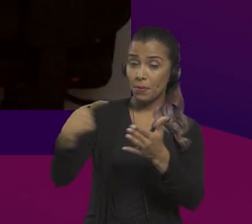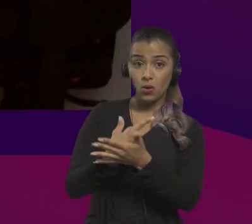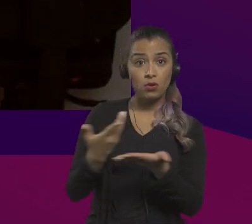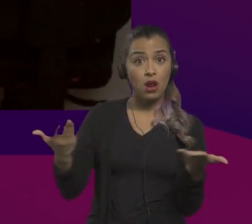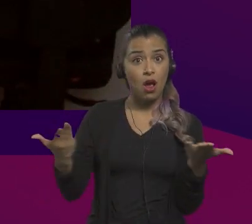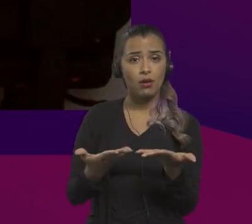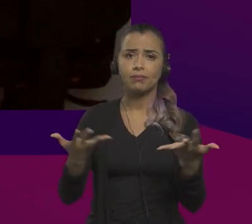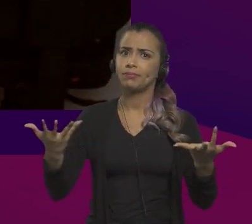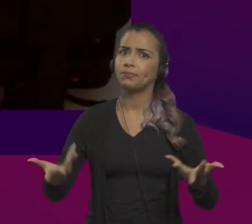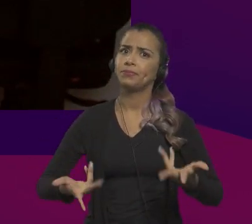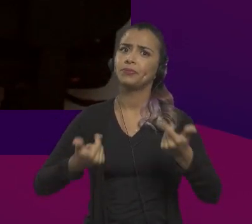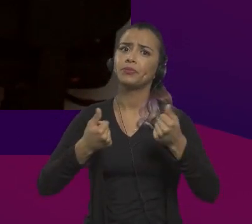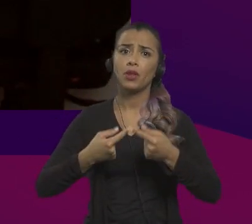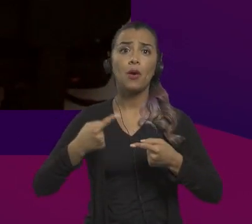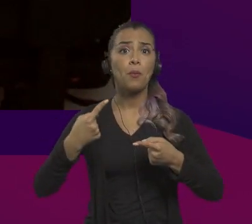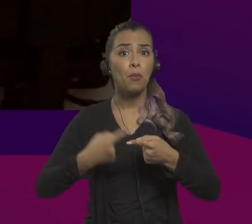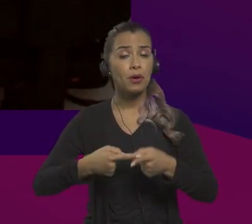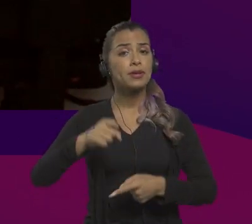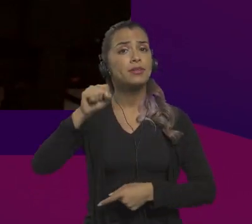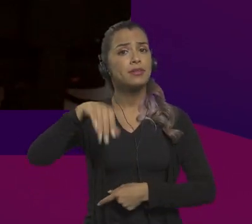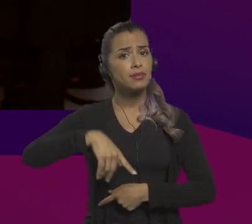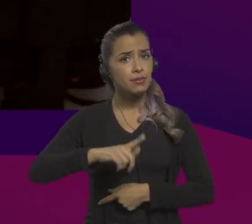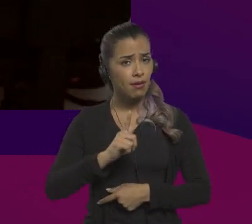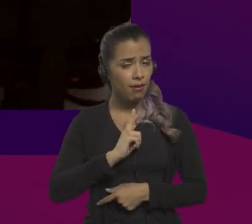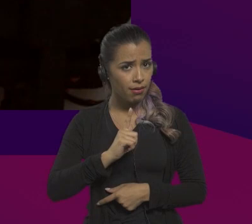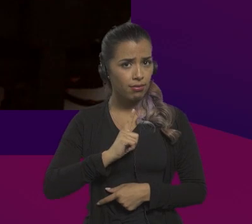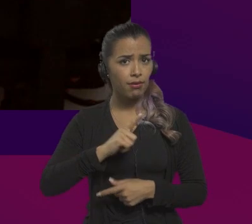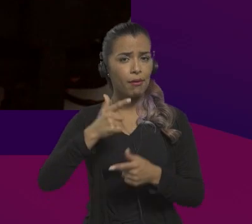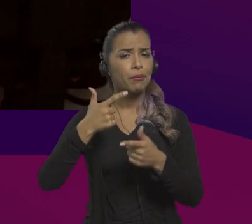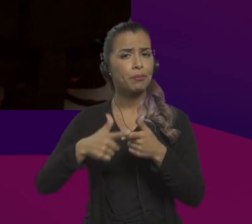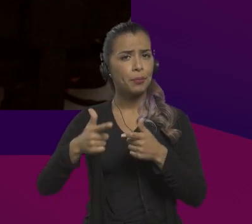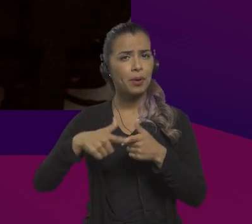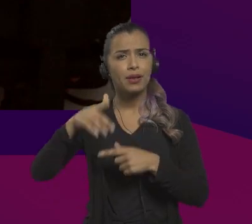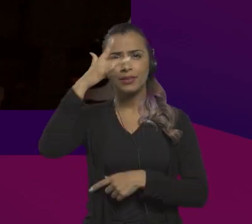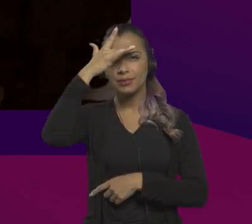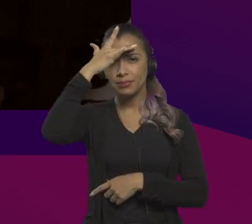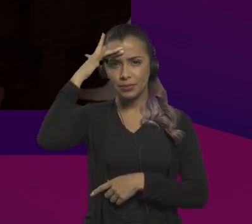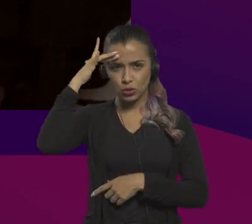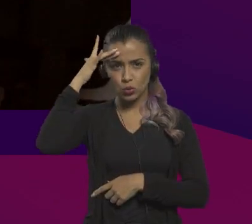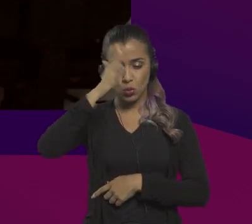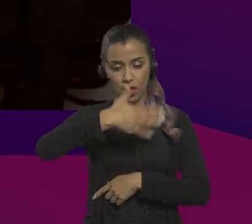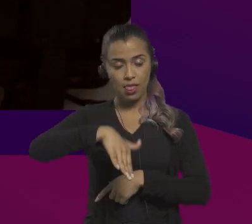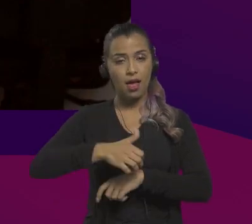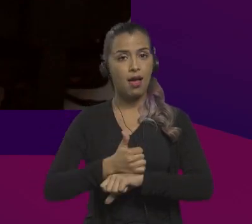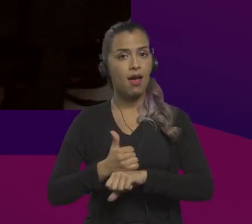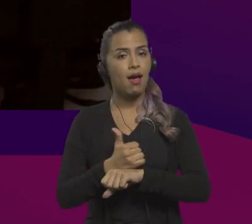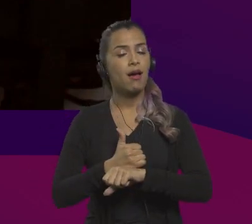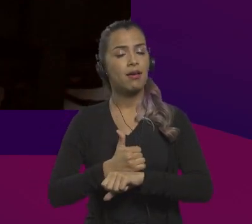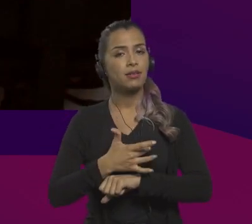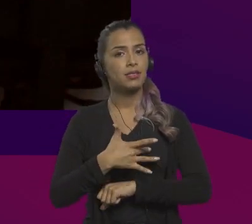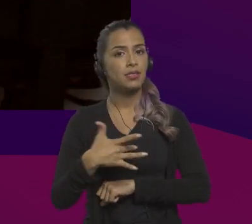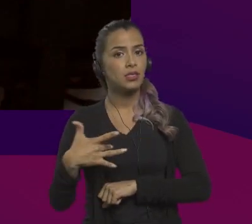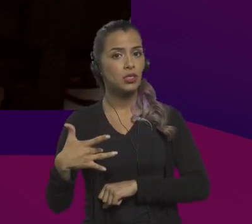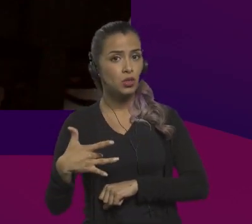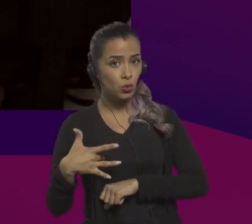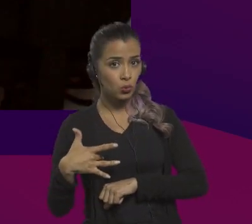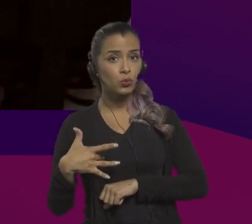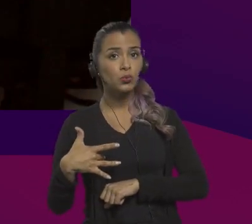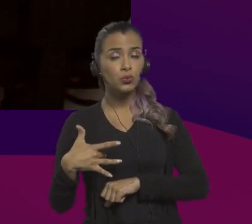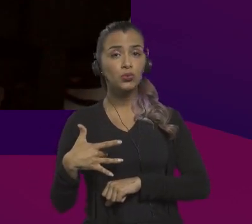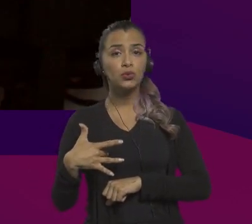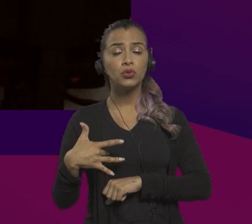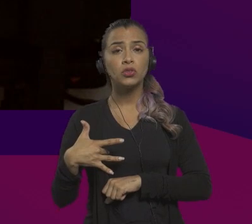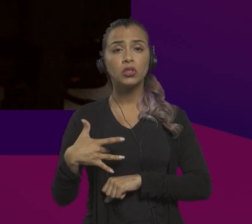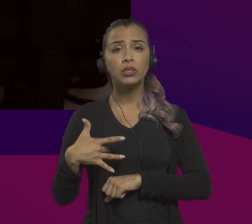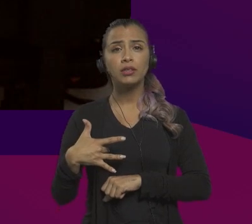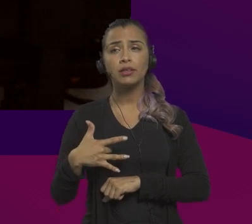fato existe uma contracorrente aí de profissionais da saúde que hoje se consideram e atuam de